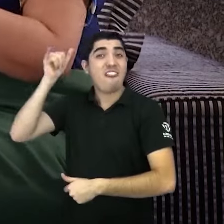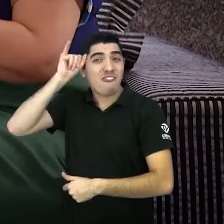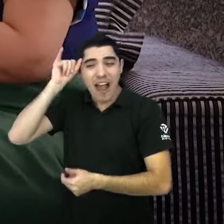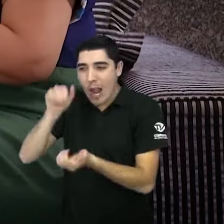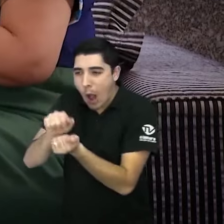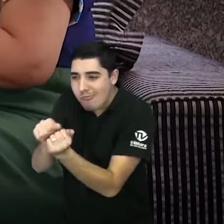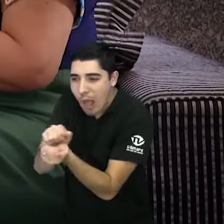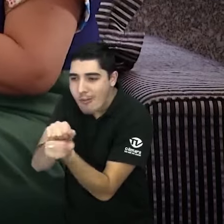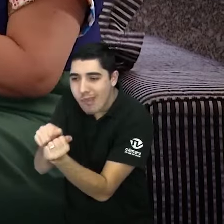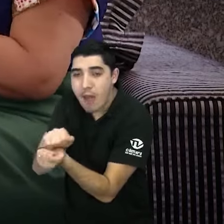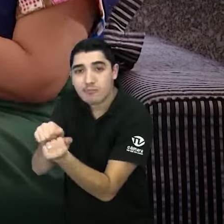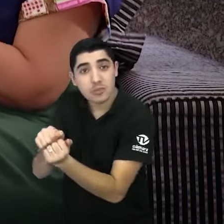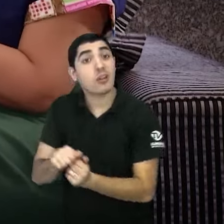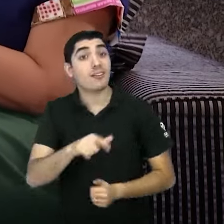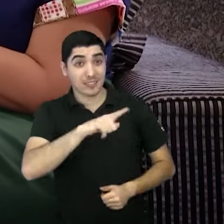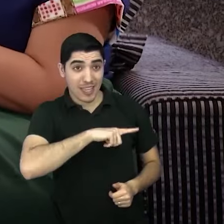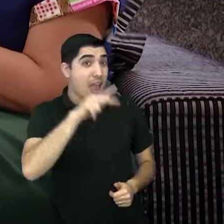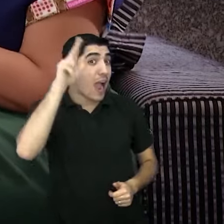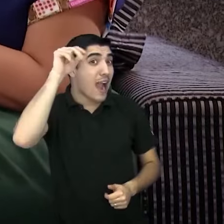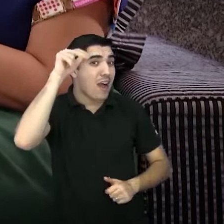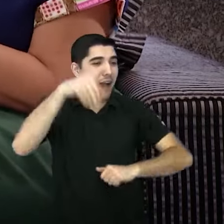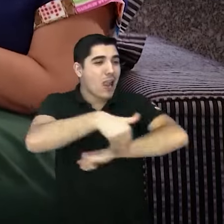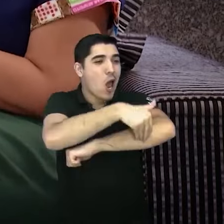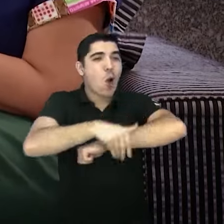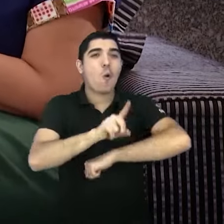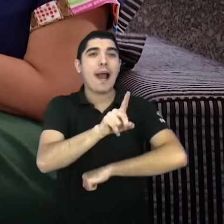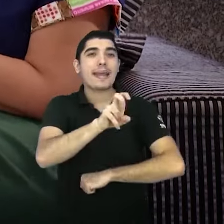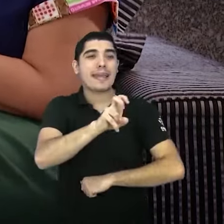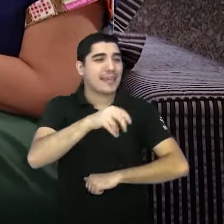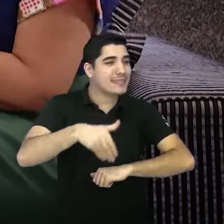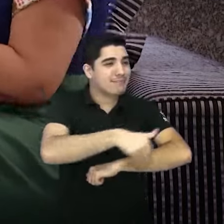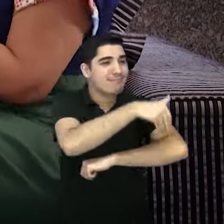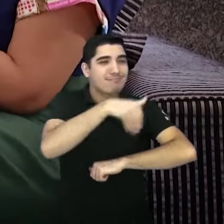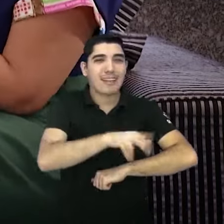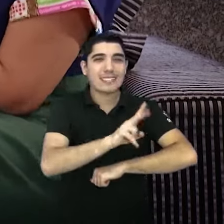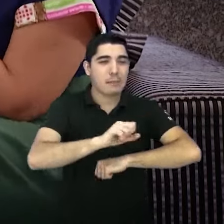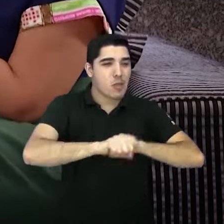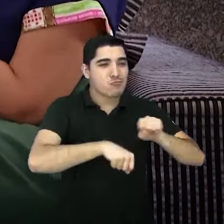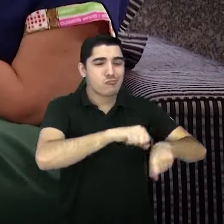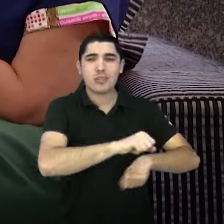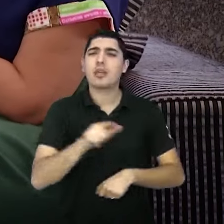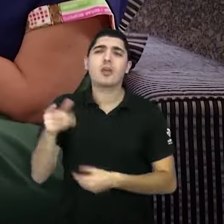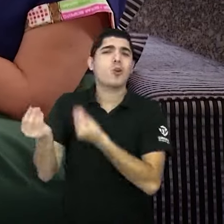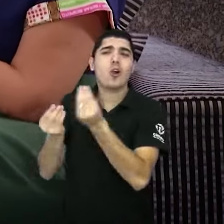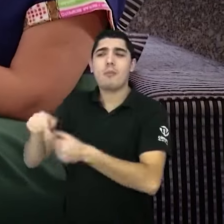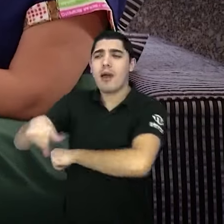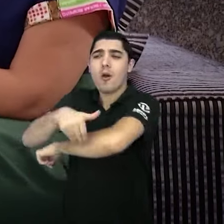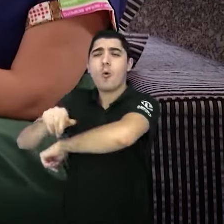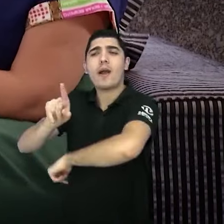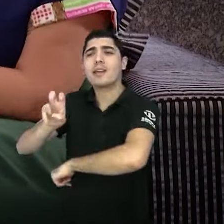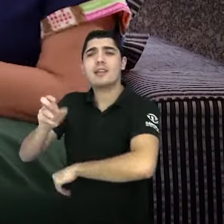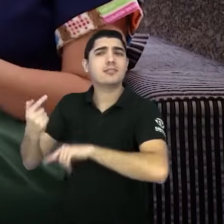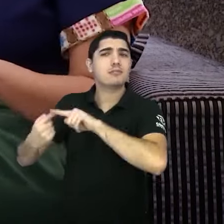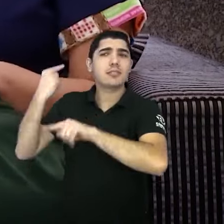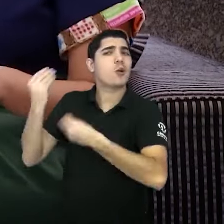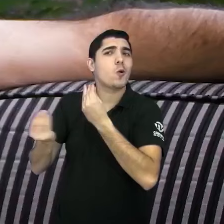pela cidade. Os cavalos passavam pela Rua 15. Como que era a Rua 15 na época?